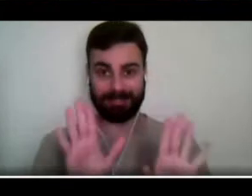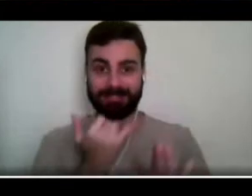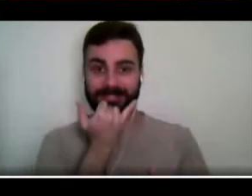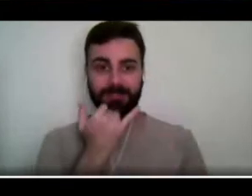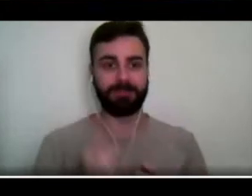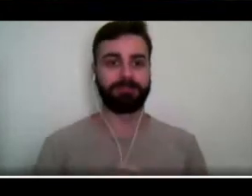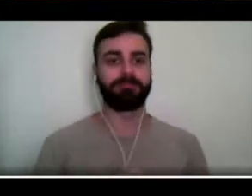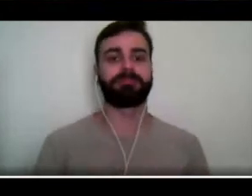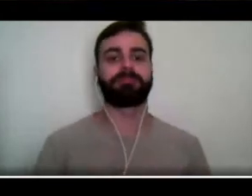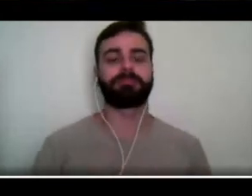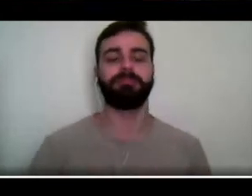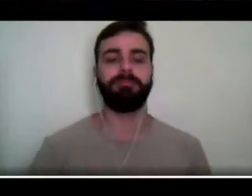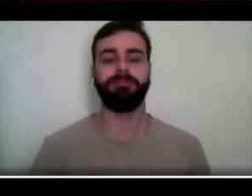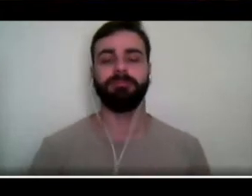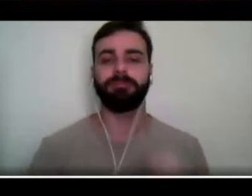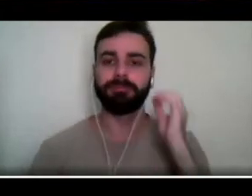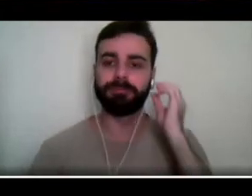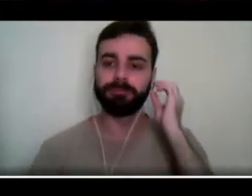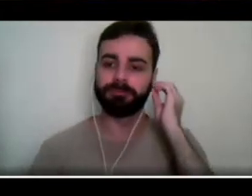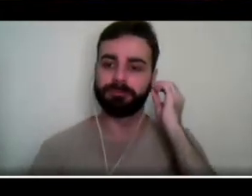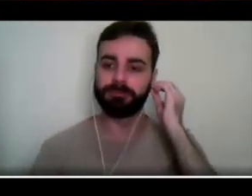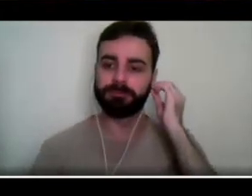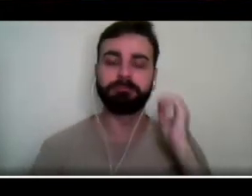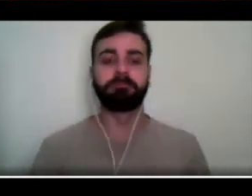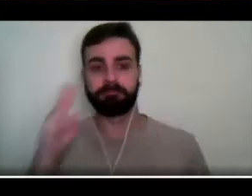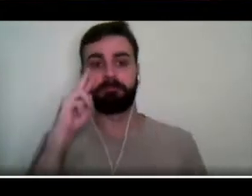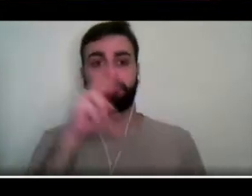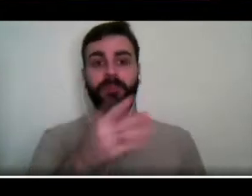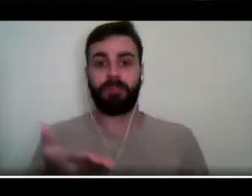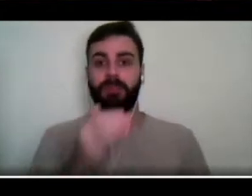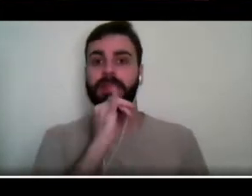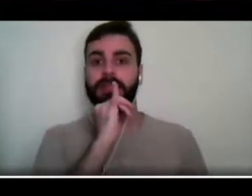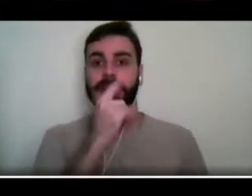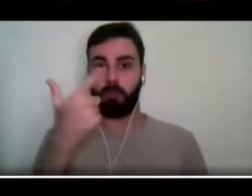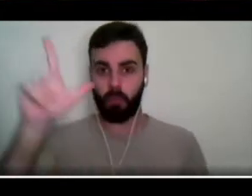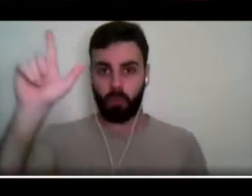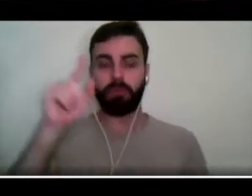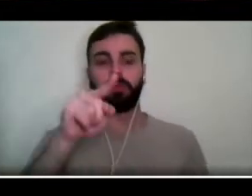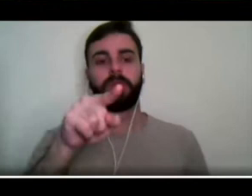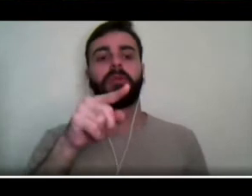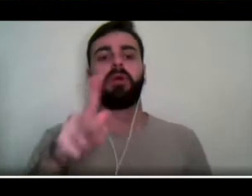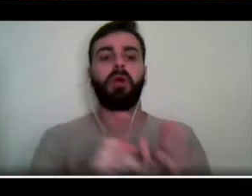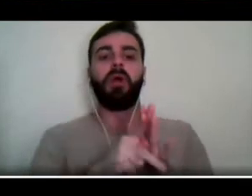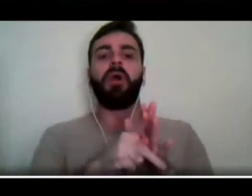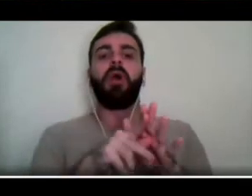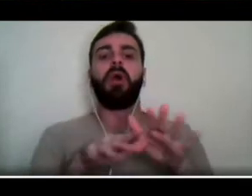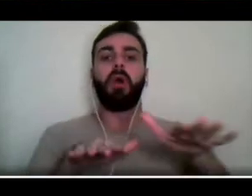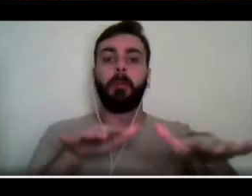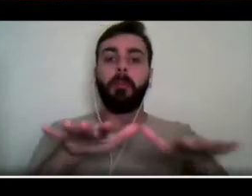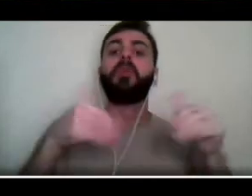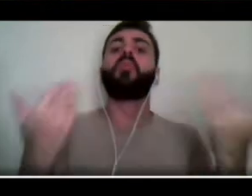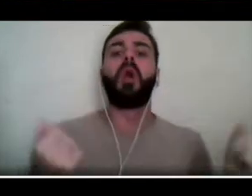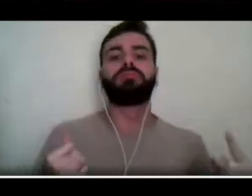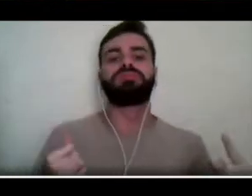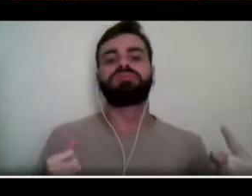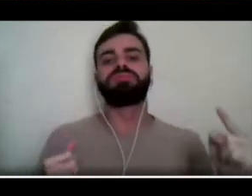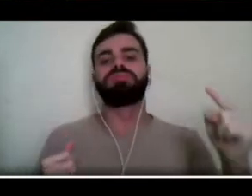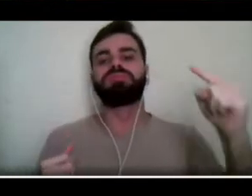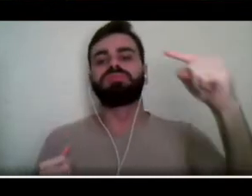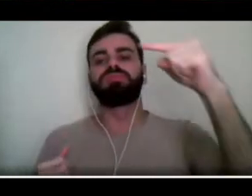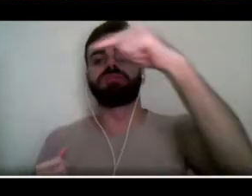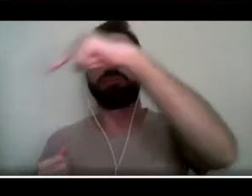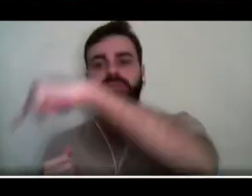Esse exemplo aqui é um exemplo de movimento de projéteis, tá? Então, é um